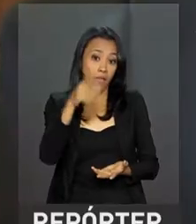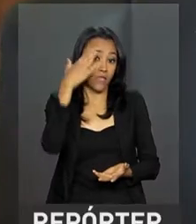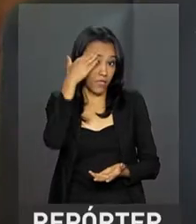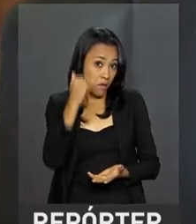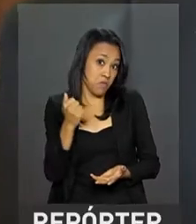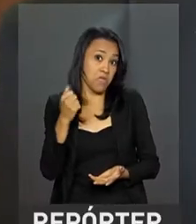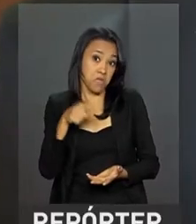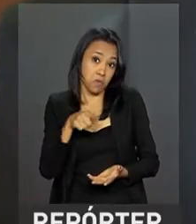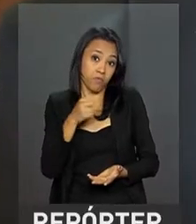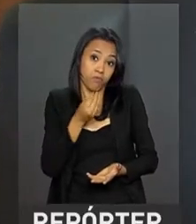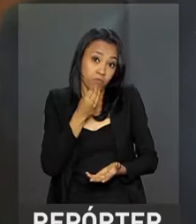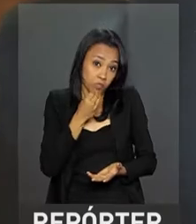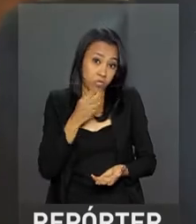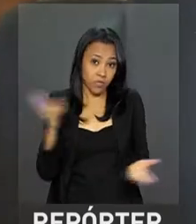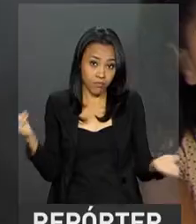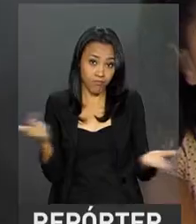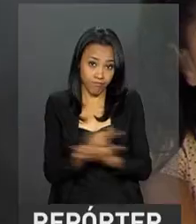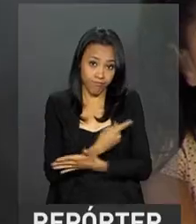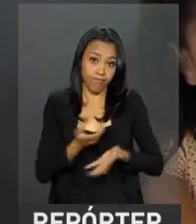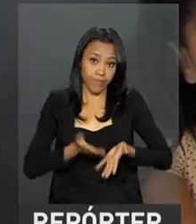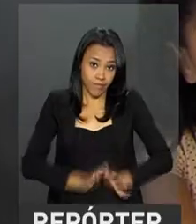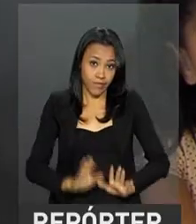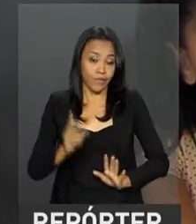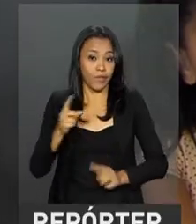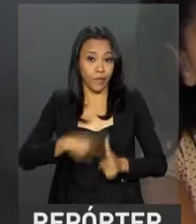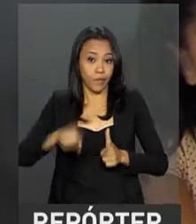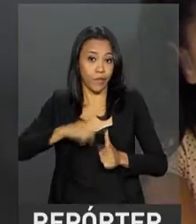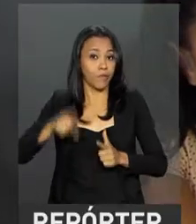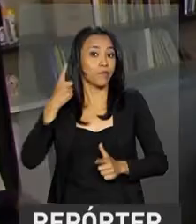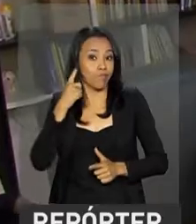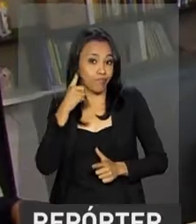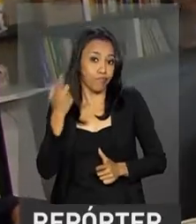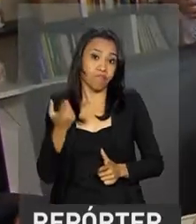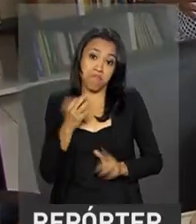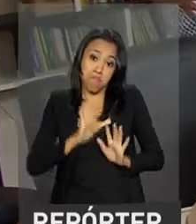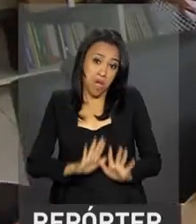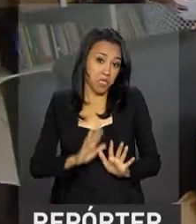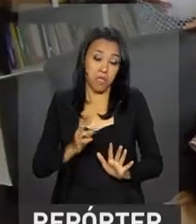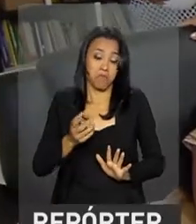nascer com problemas na audição um detalhe que não fez diferença